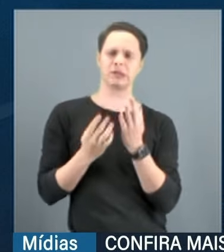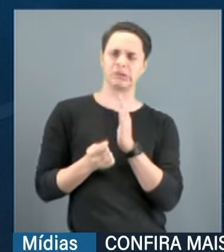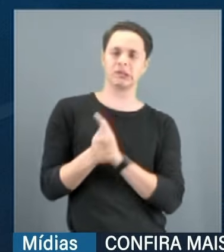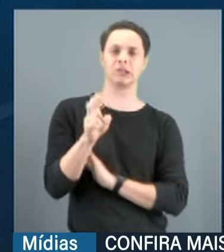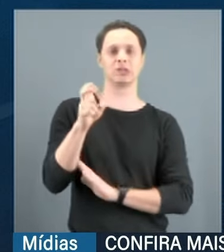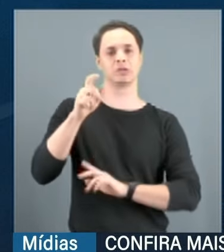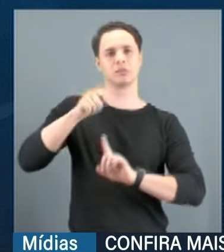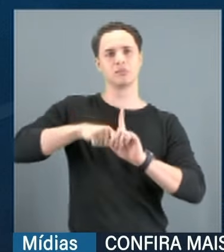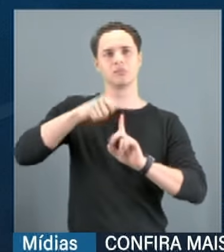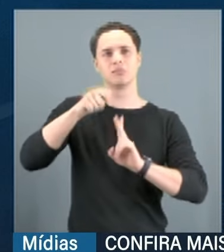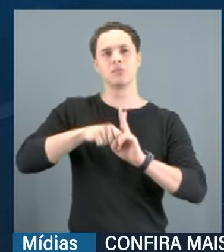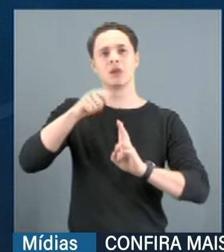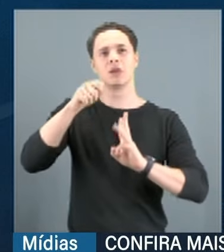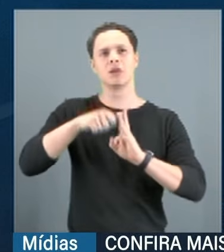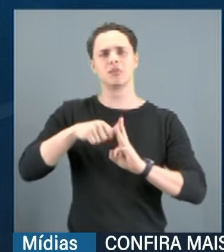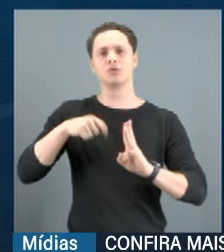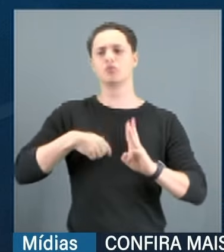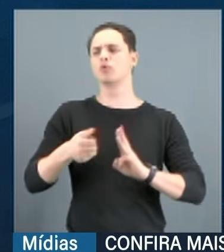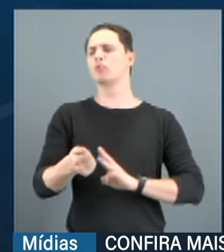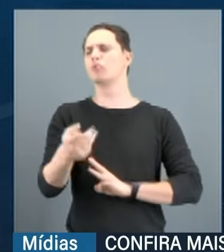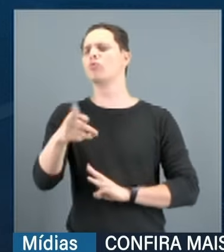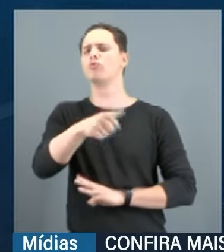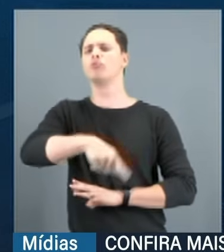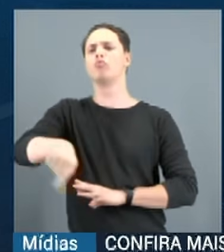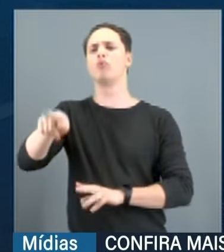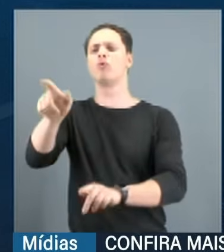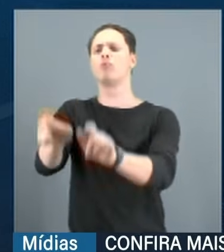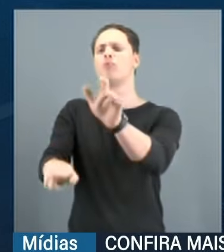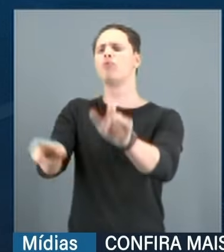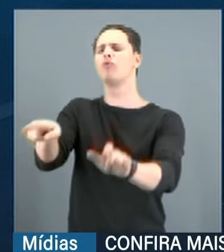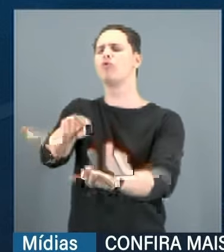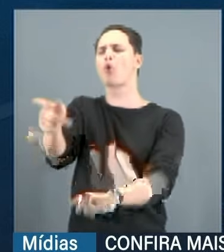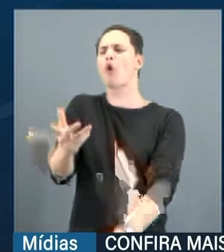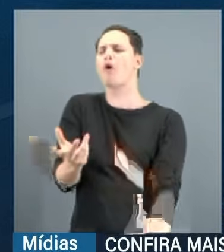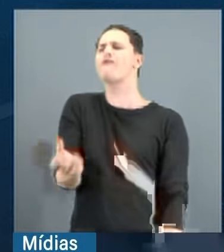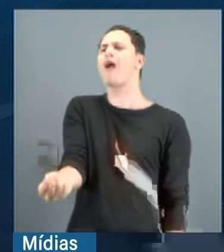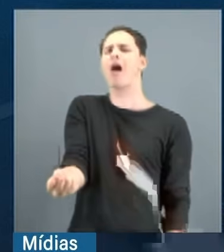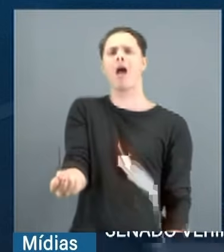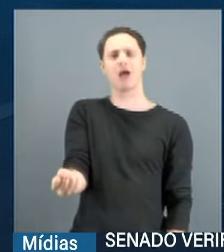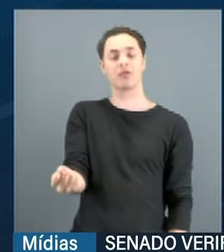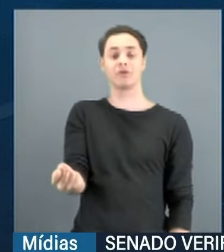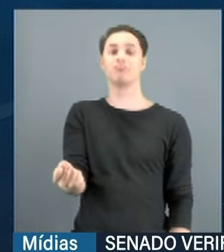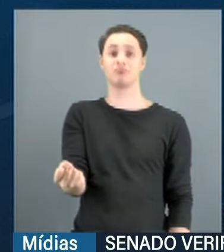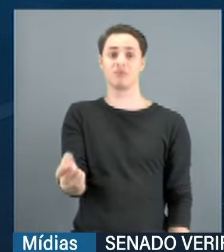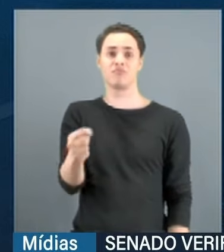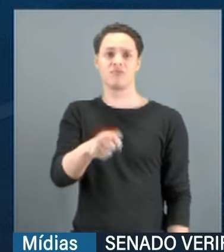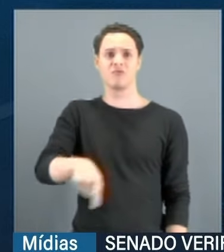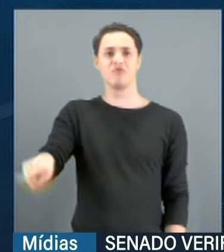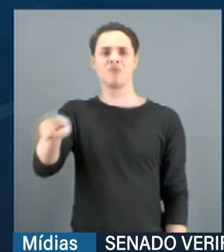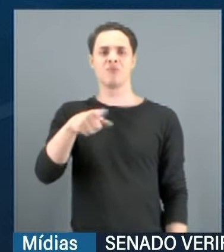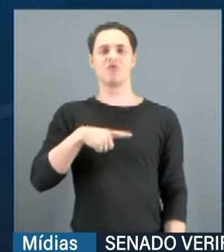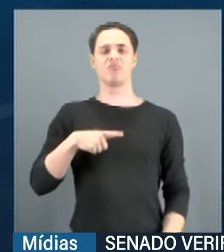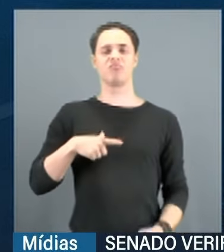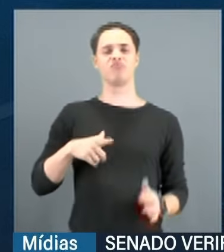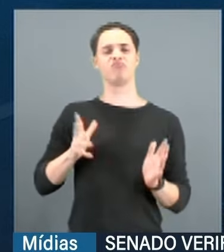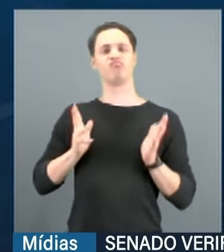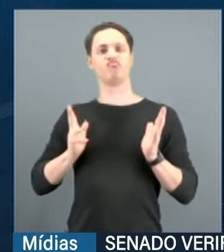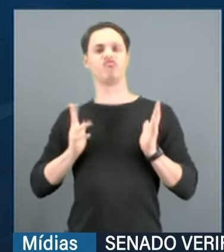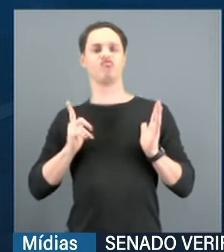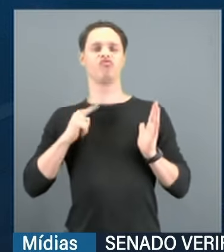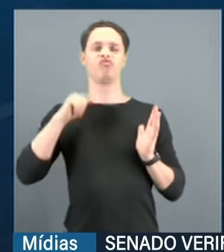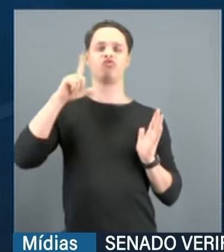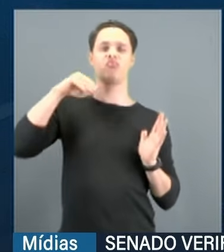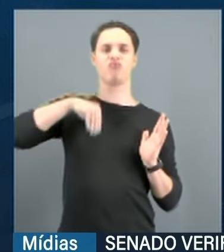5 meses, enquanto centenas de parlamentares covardes, cheios de regalias e com